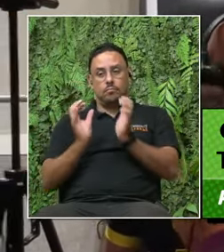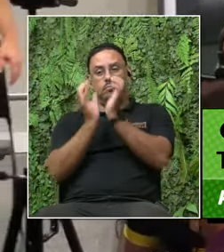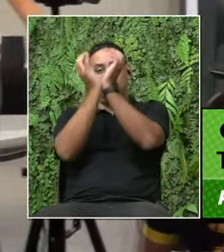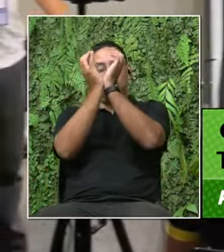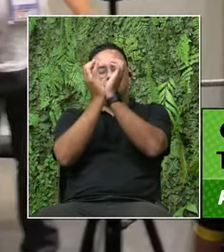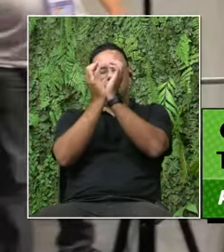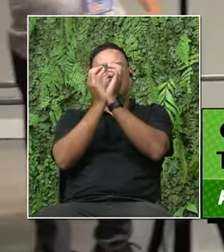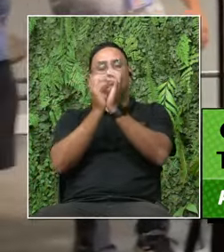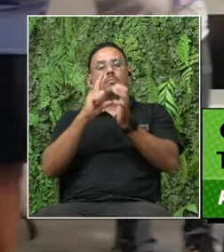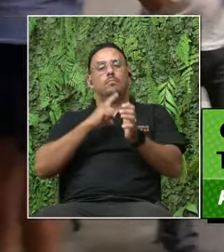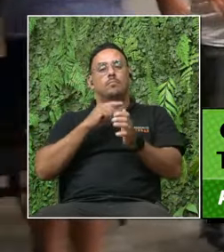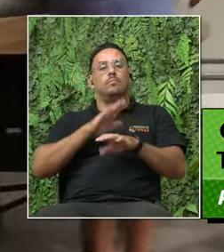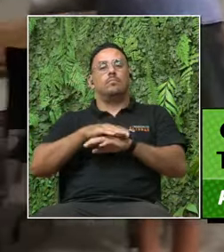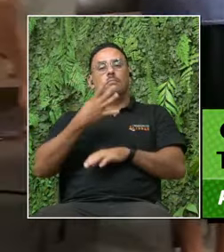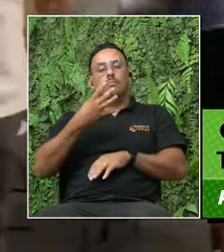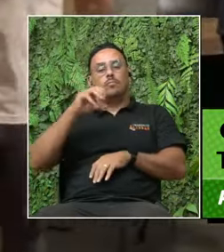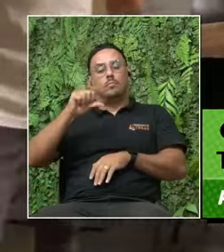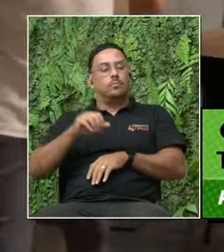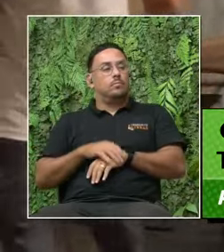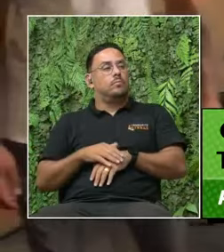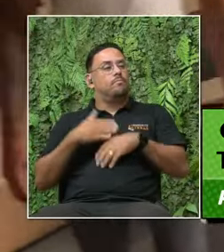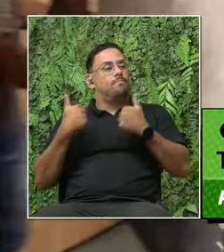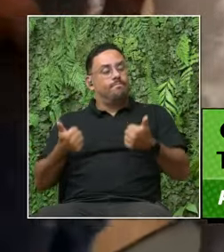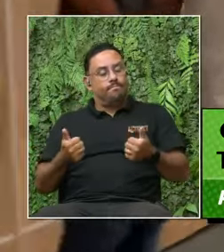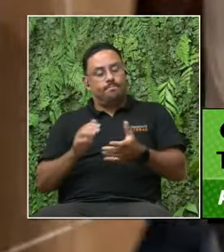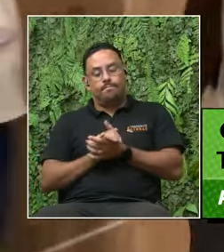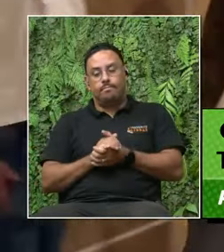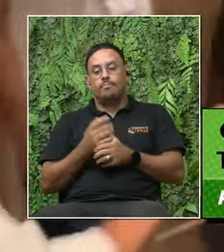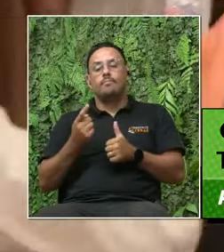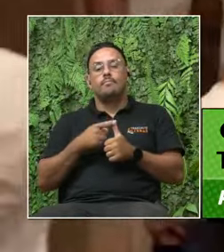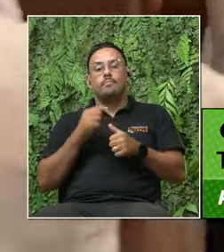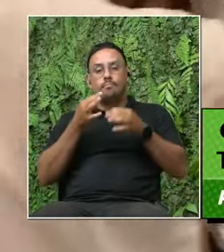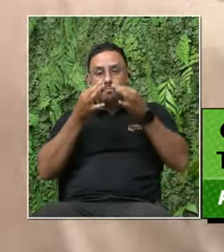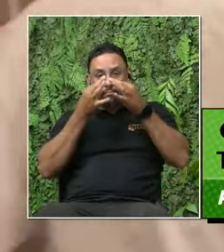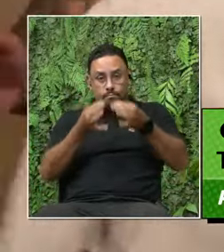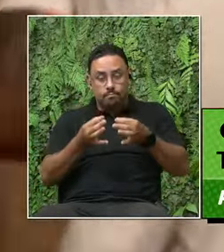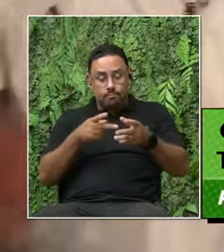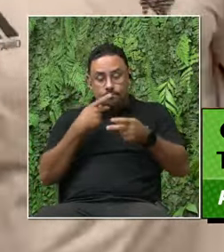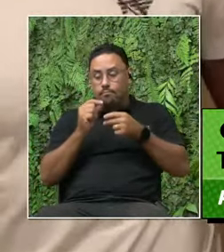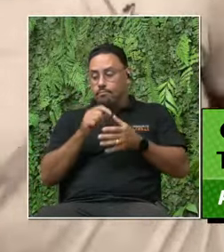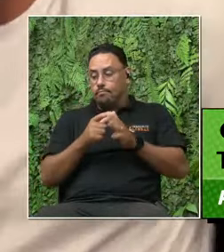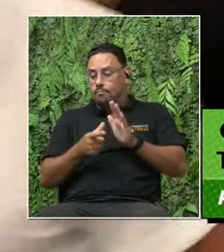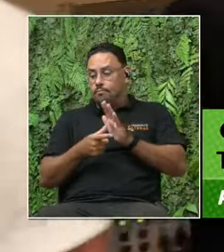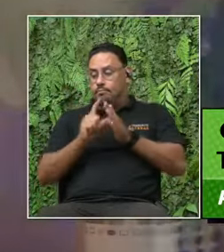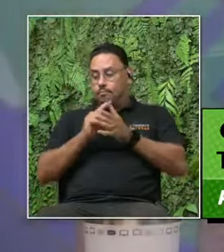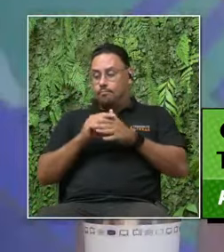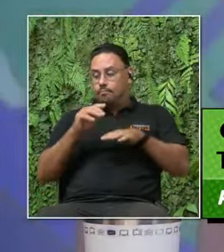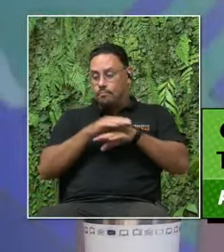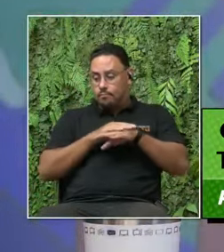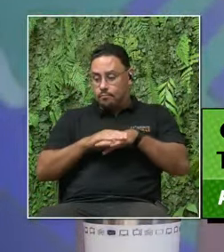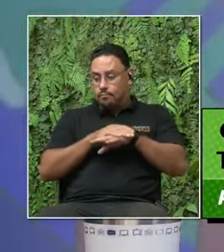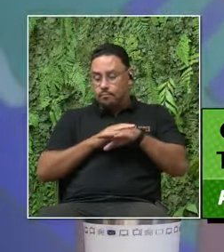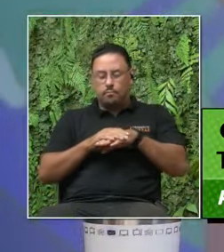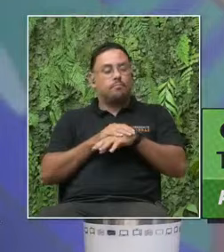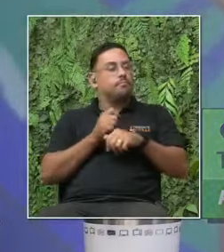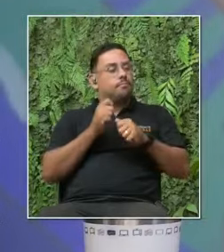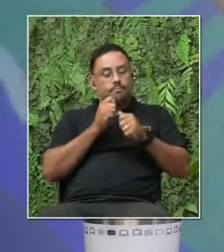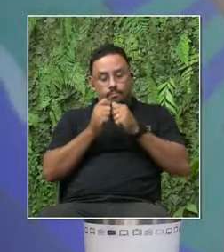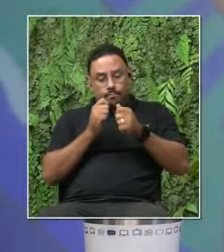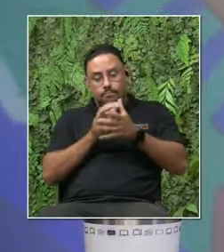mais tem 49 viu Bob muito bem primeira observação que eu queria fazer antes de começar com os nossos